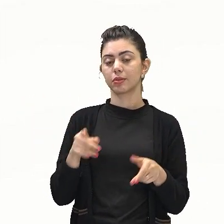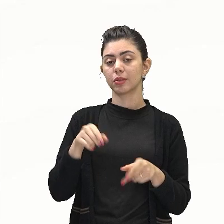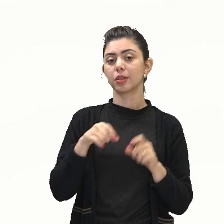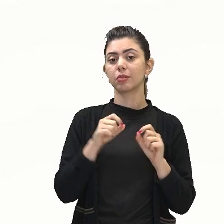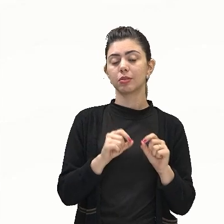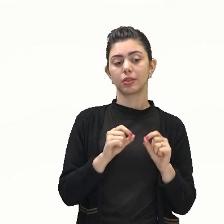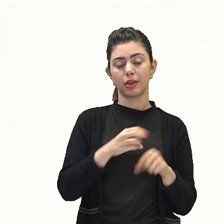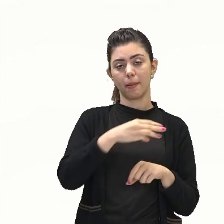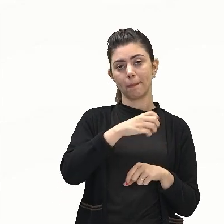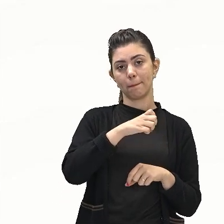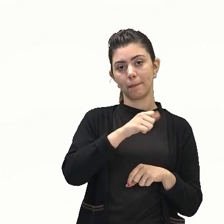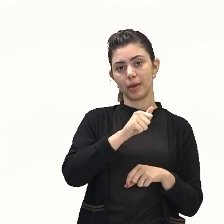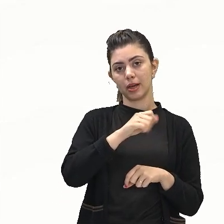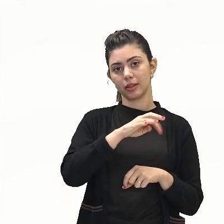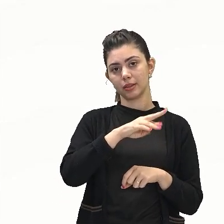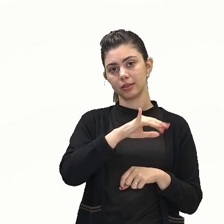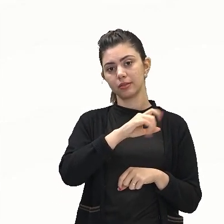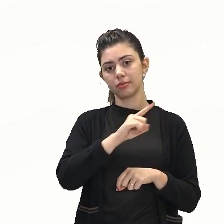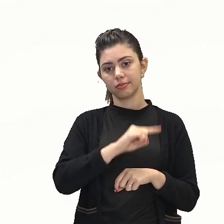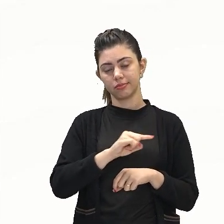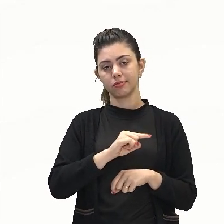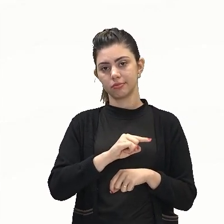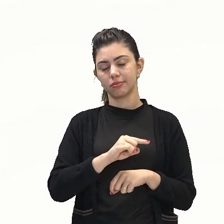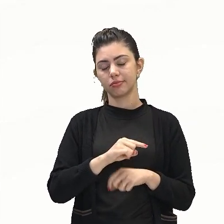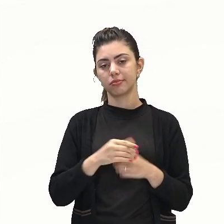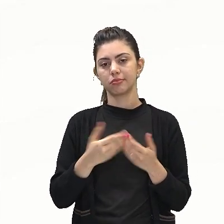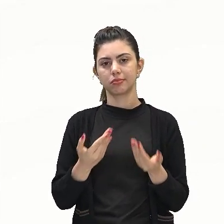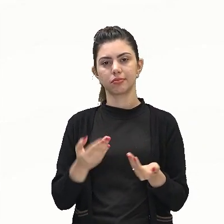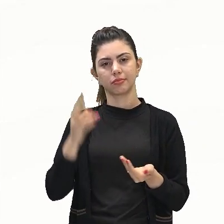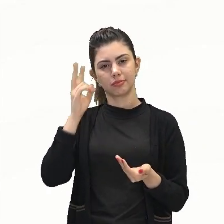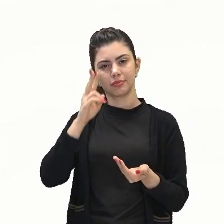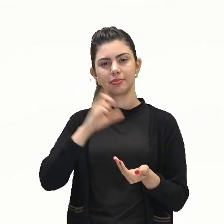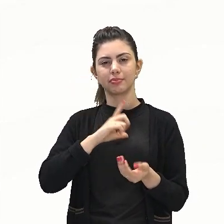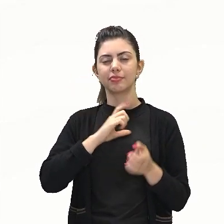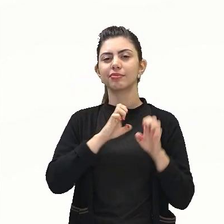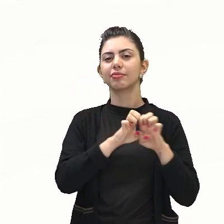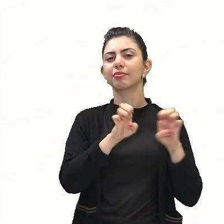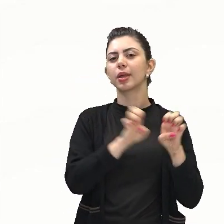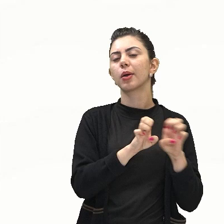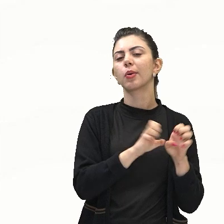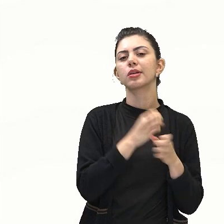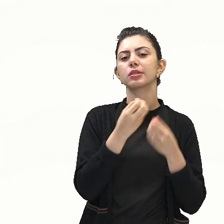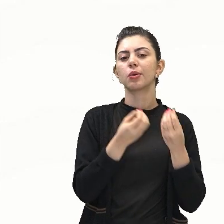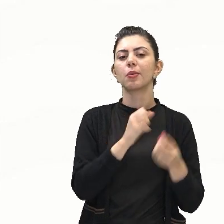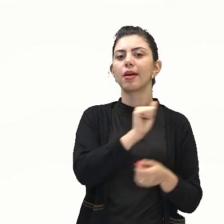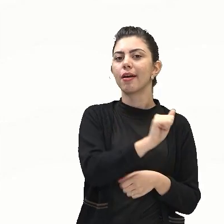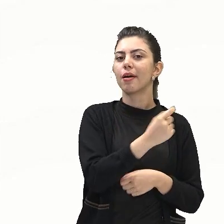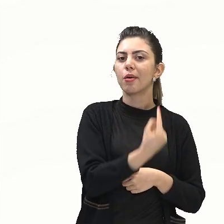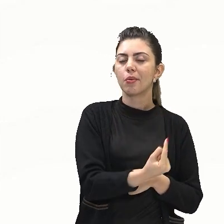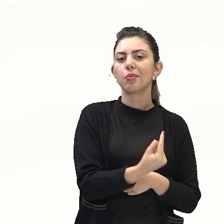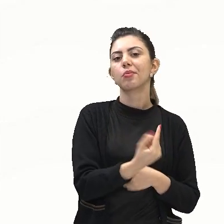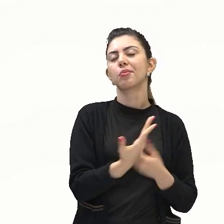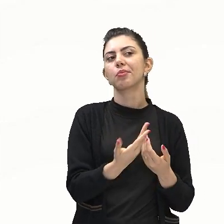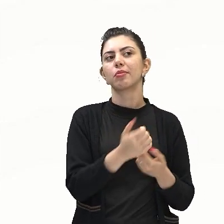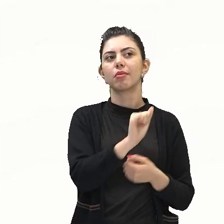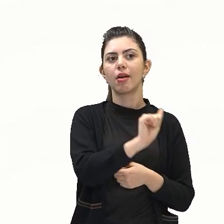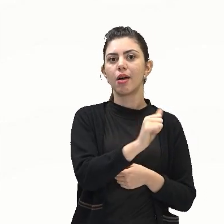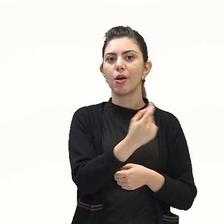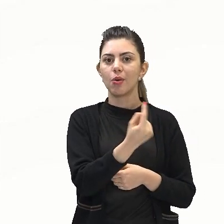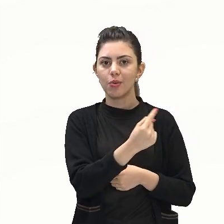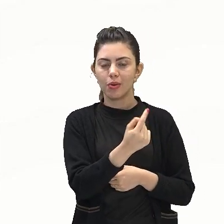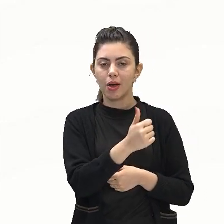pelos meus termos independentes. Tá? Então, lembram lá que as minhas equações eram A1, né,